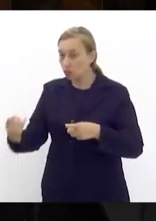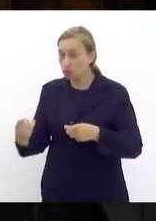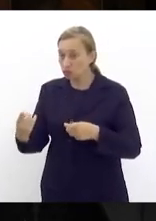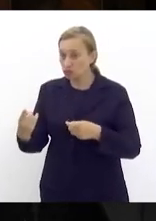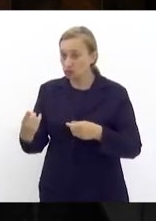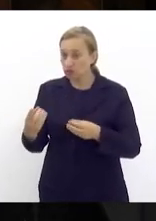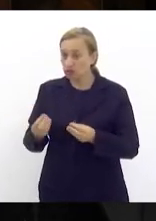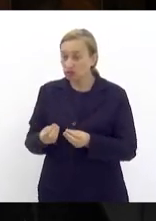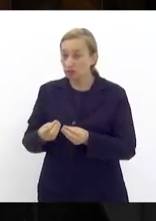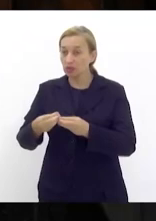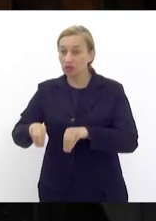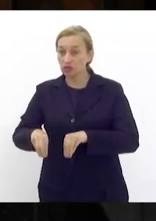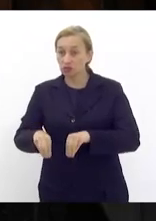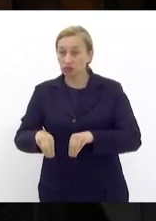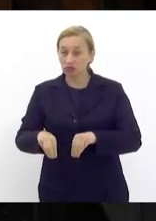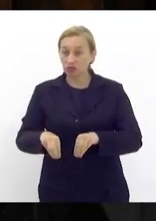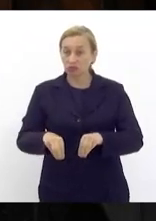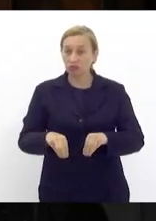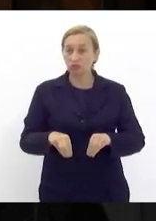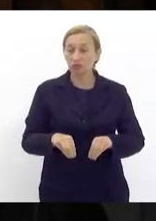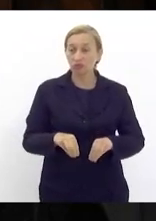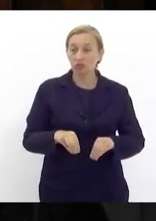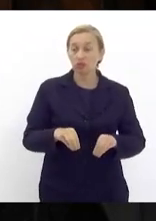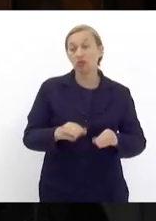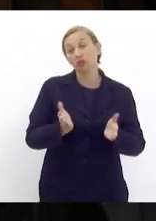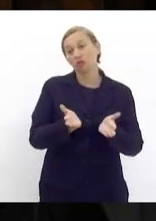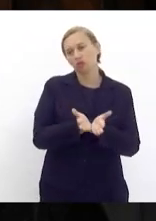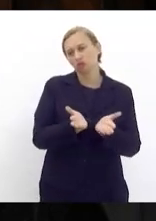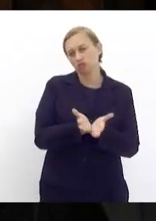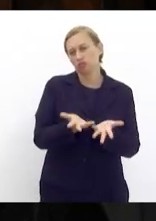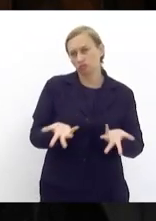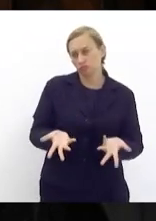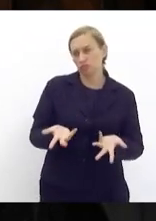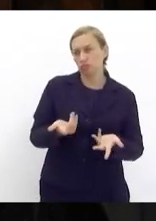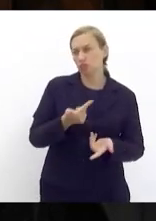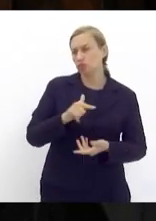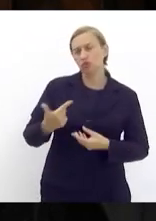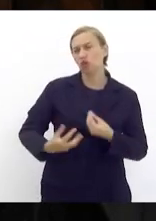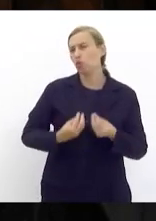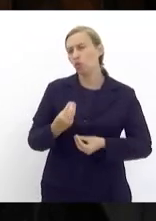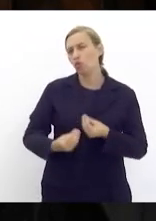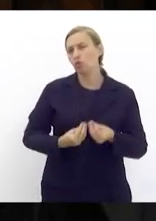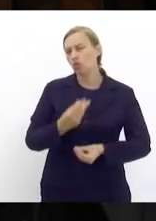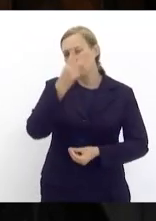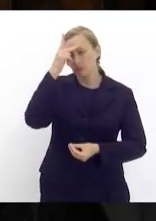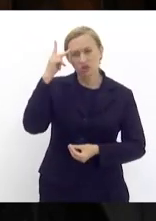do cristianismo. Que não há como um cristão